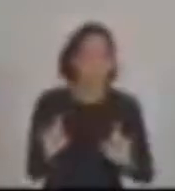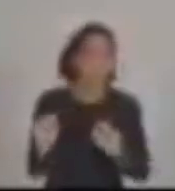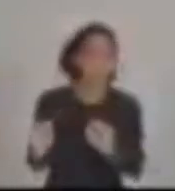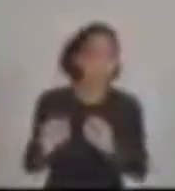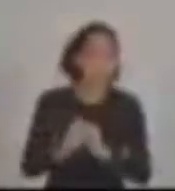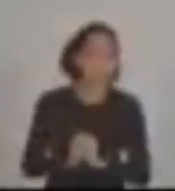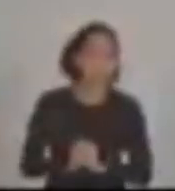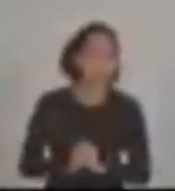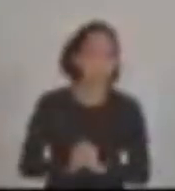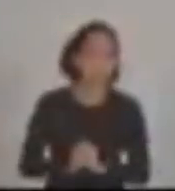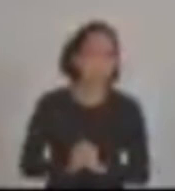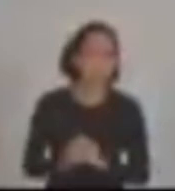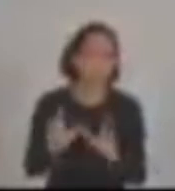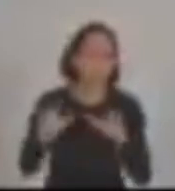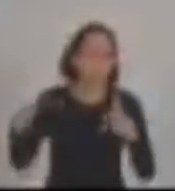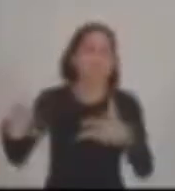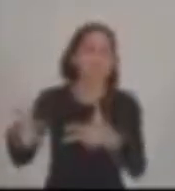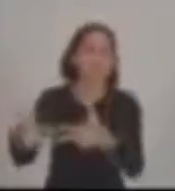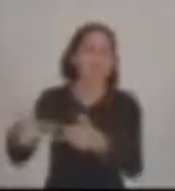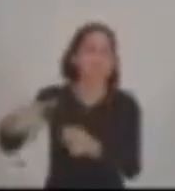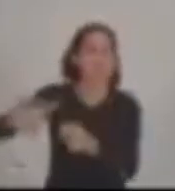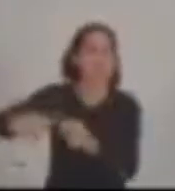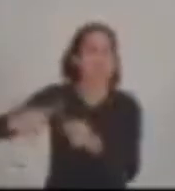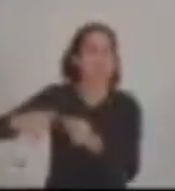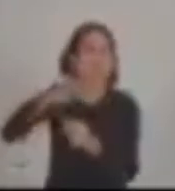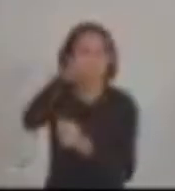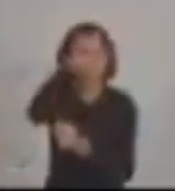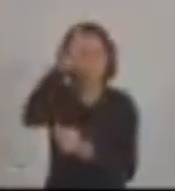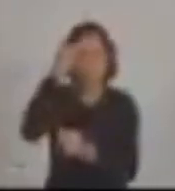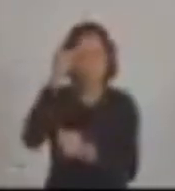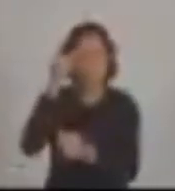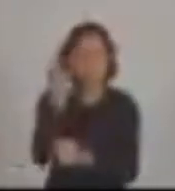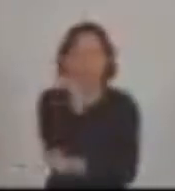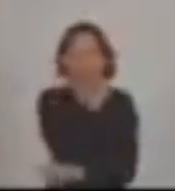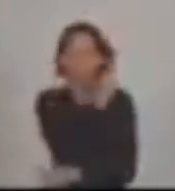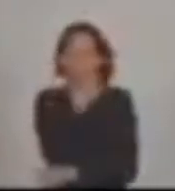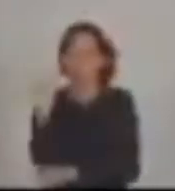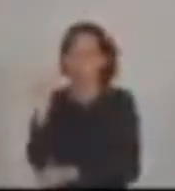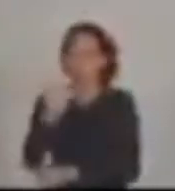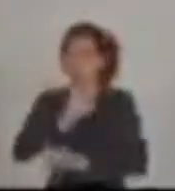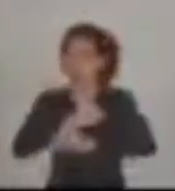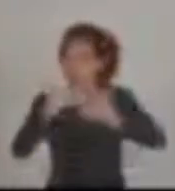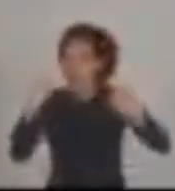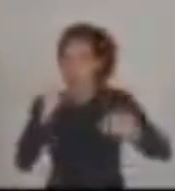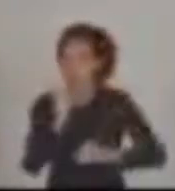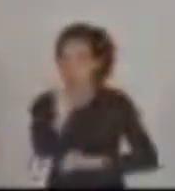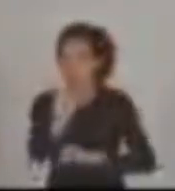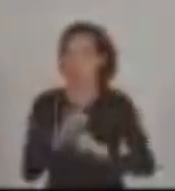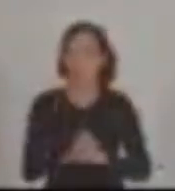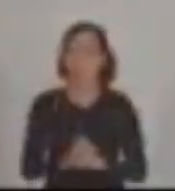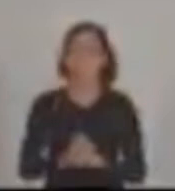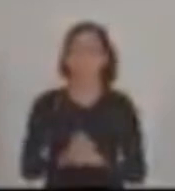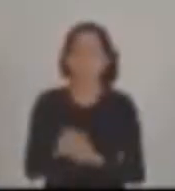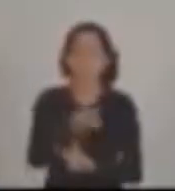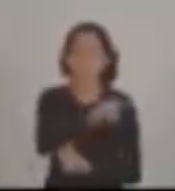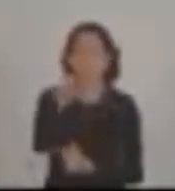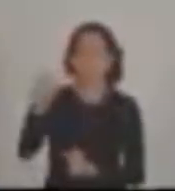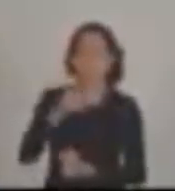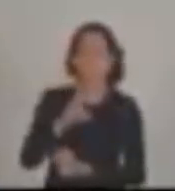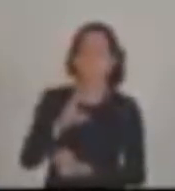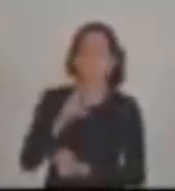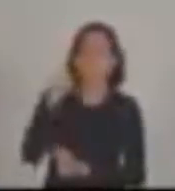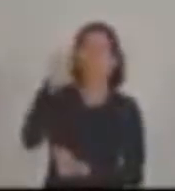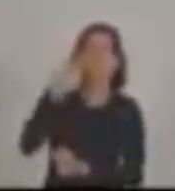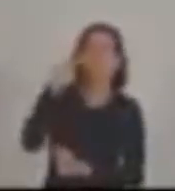Agora, a Câmara Municipal, eu tenho um último recado, senhor presidente, senhores deputados, senhores vereadores, eu acredito